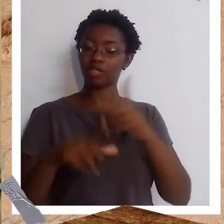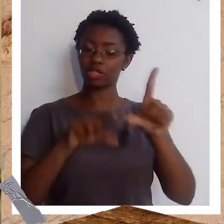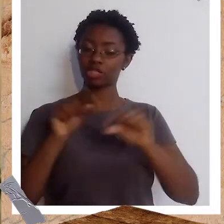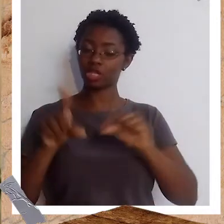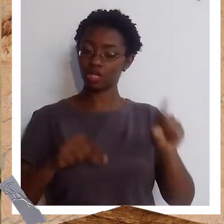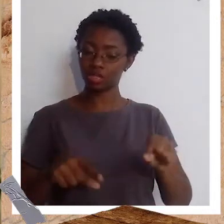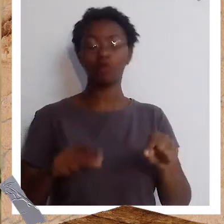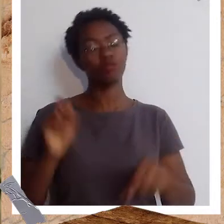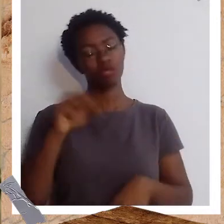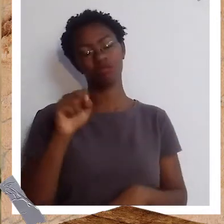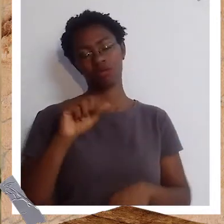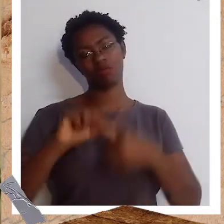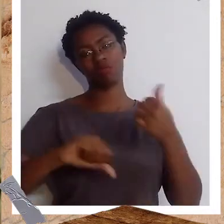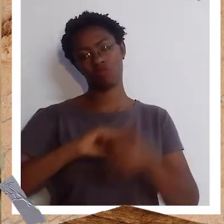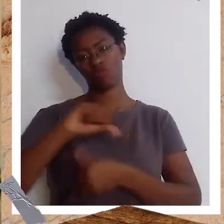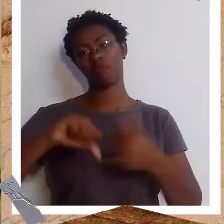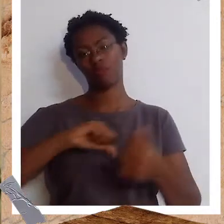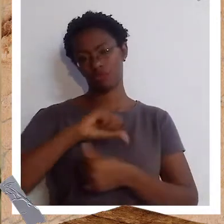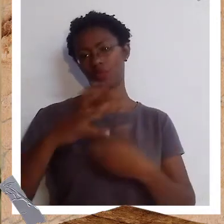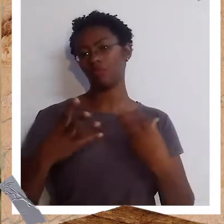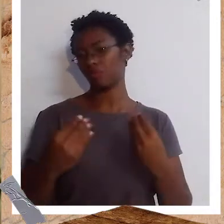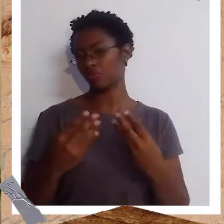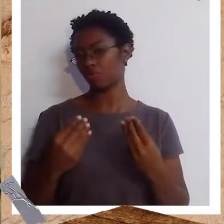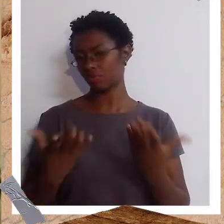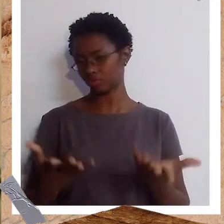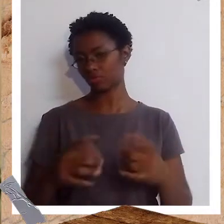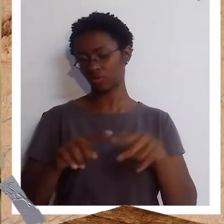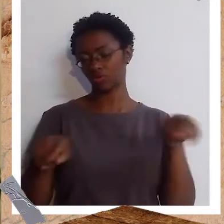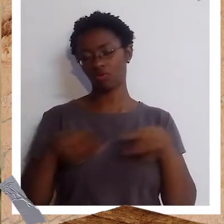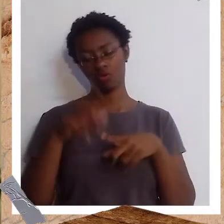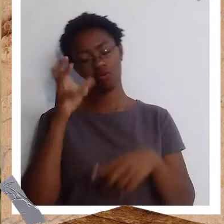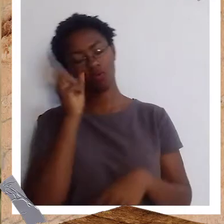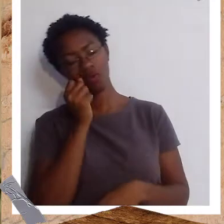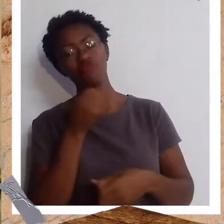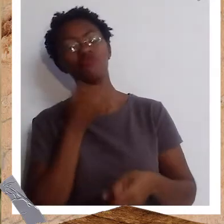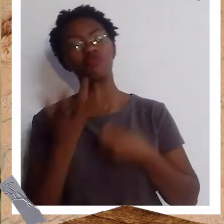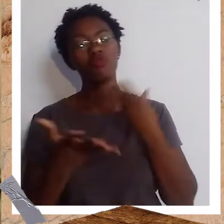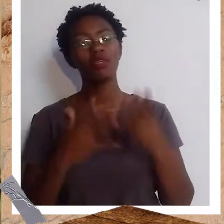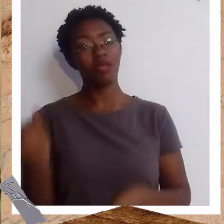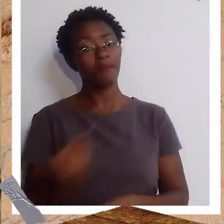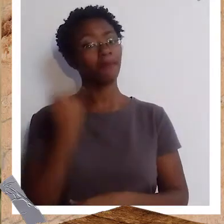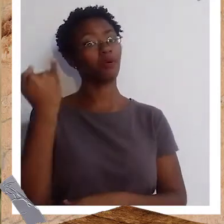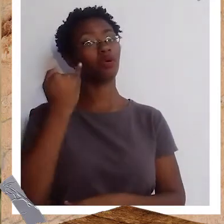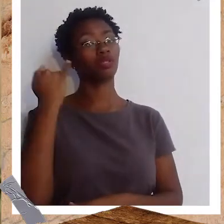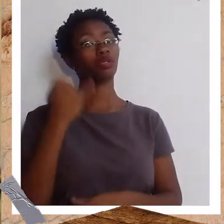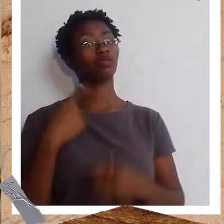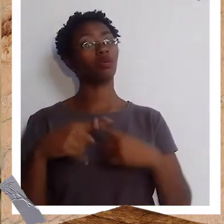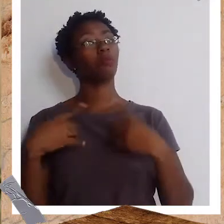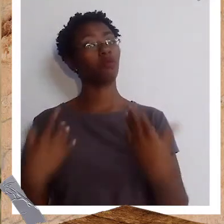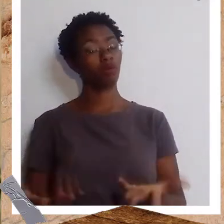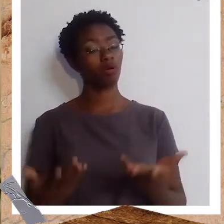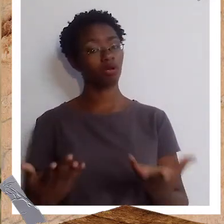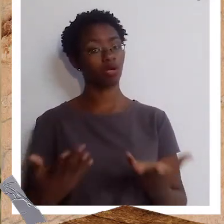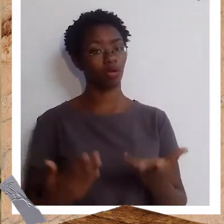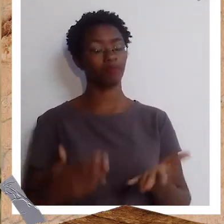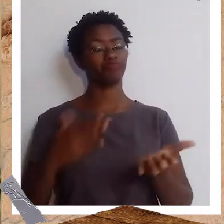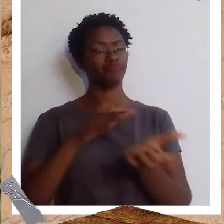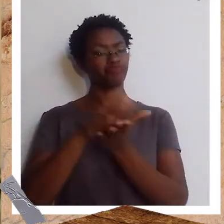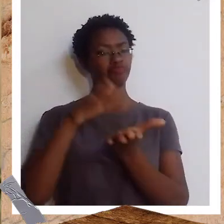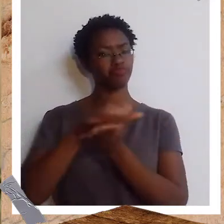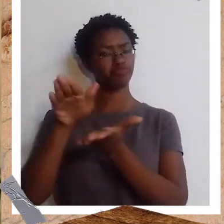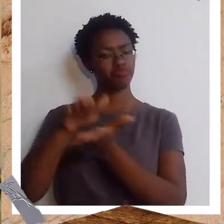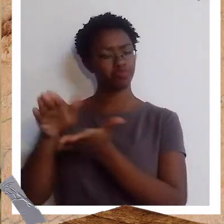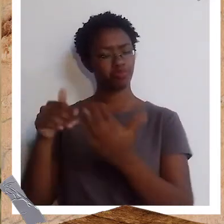sim. O quarto de despejo, isso é um ponto importante, né, porque o quarto de despejo, tal como publicado,